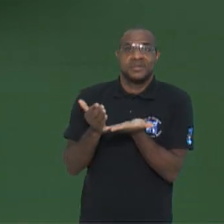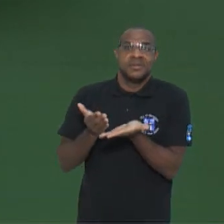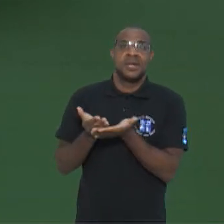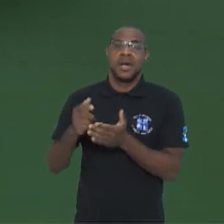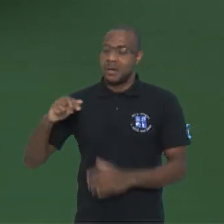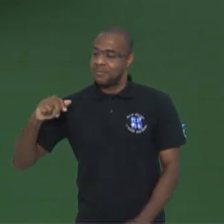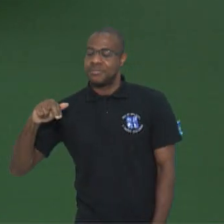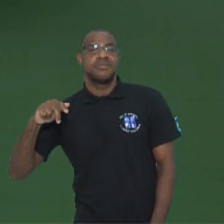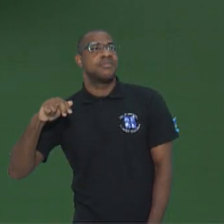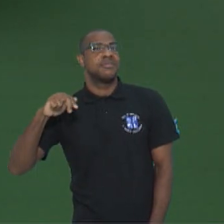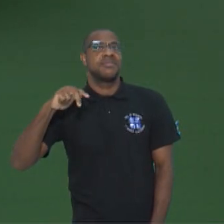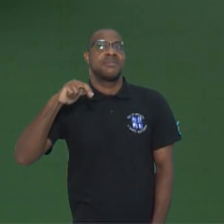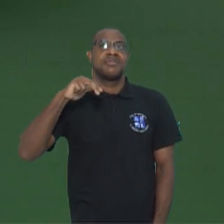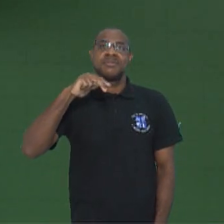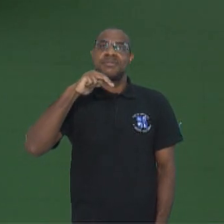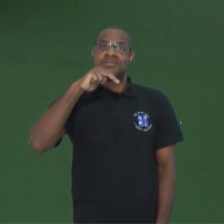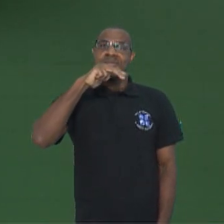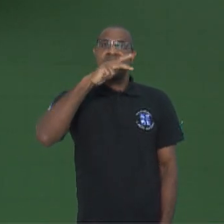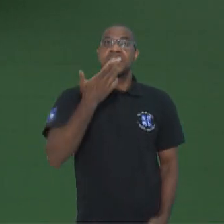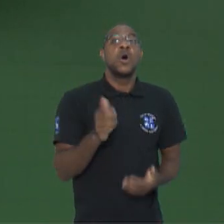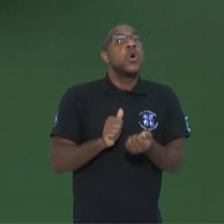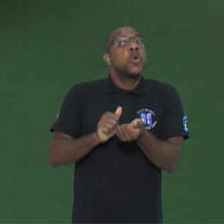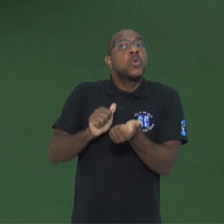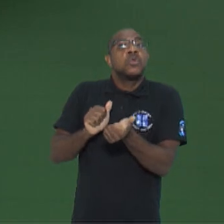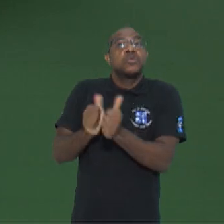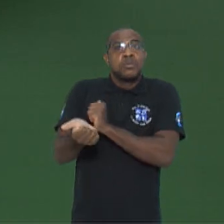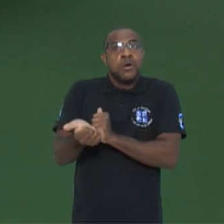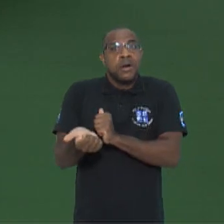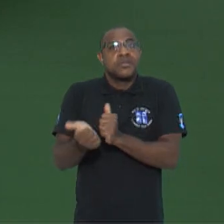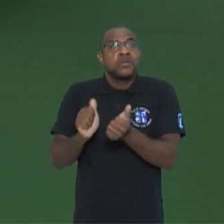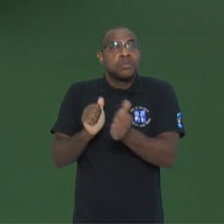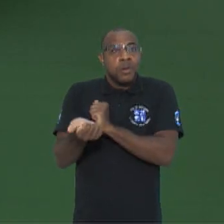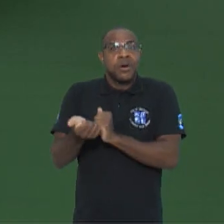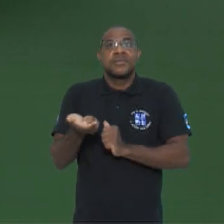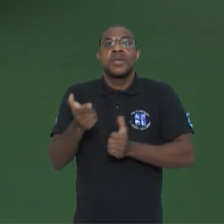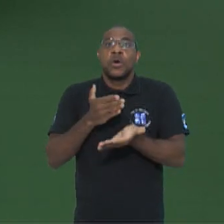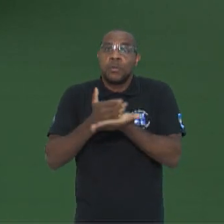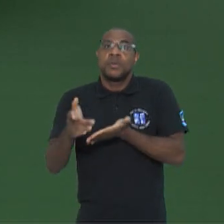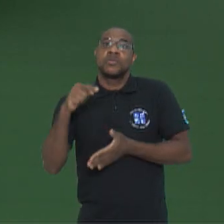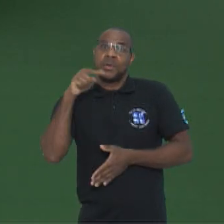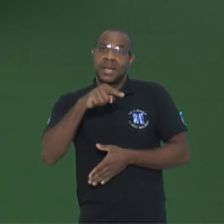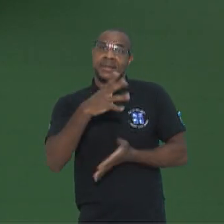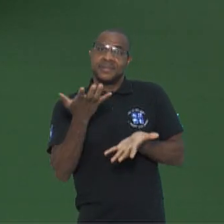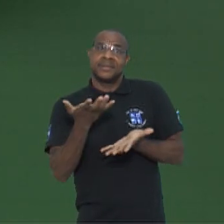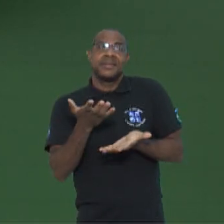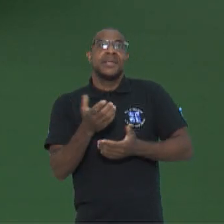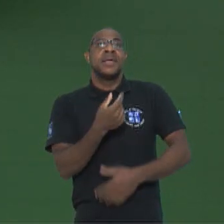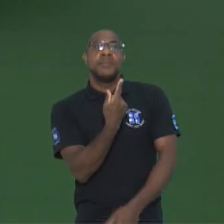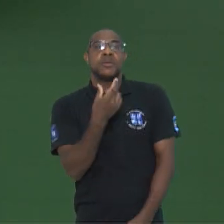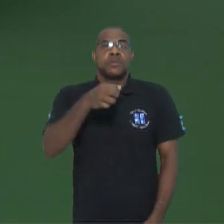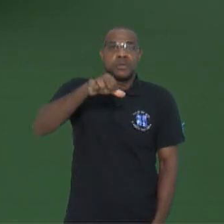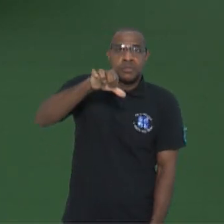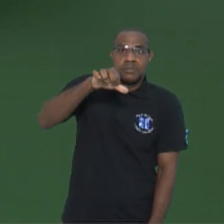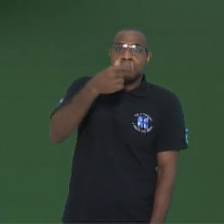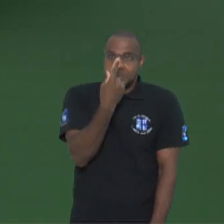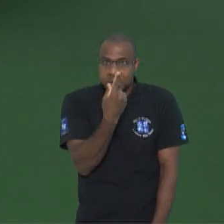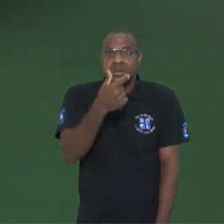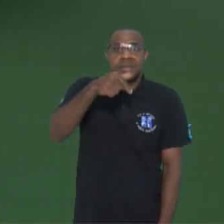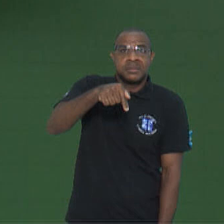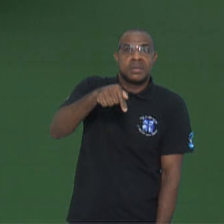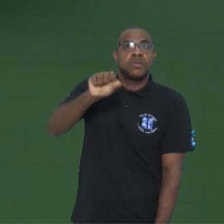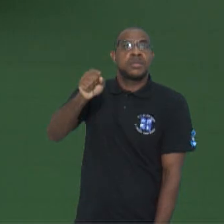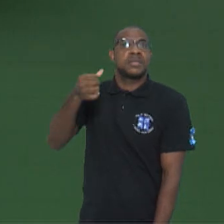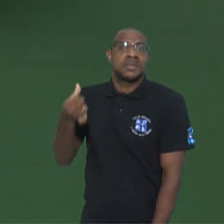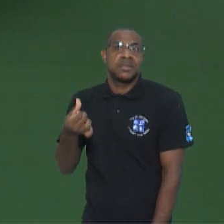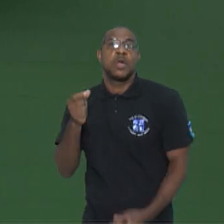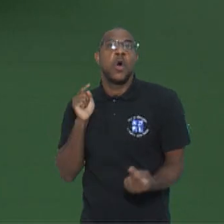se deu a partir dessa ascensão, dessa conquista, desses dois franceses. Por quê? O objetivo deles era simplesmente chegar até lá em cima,